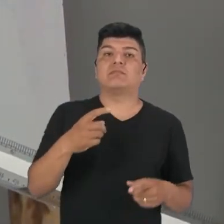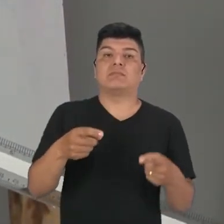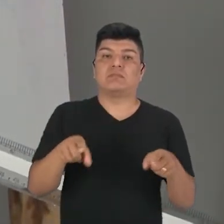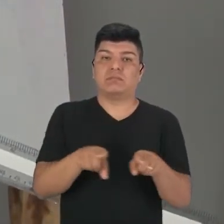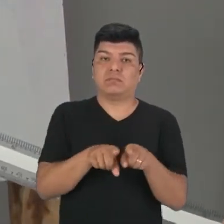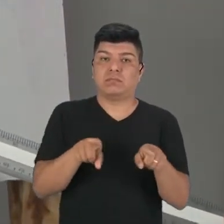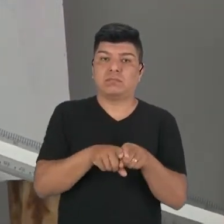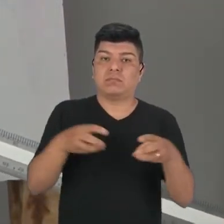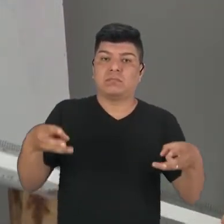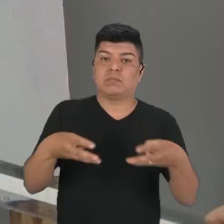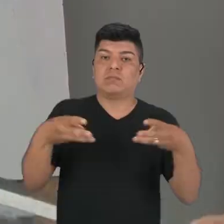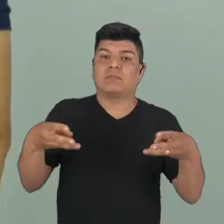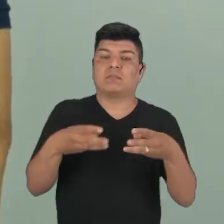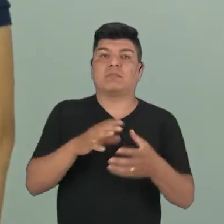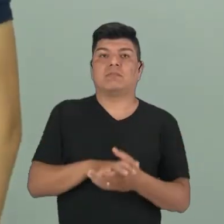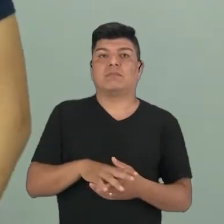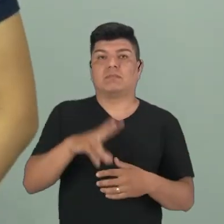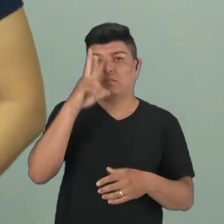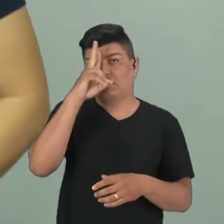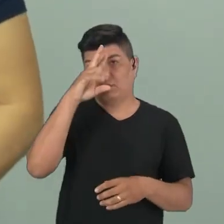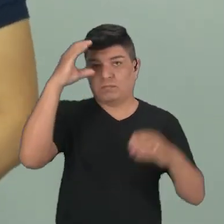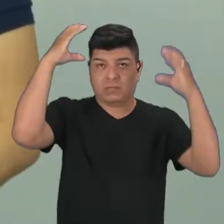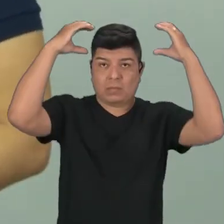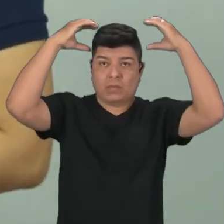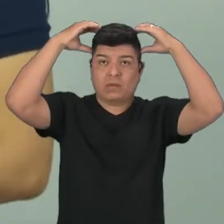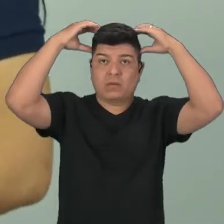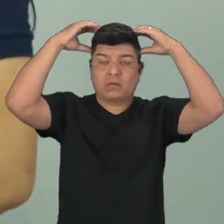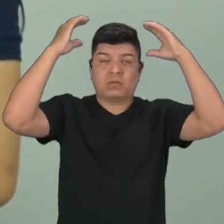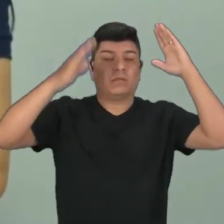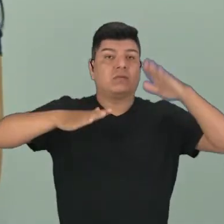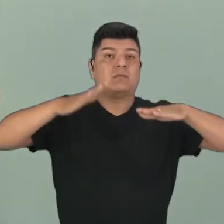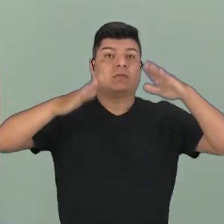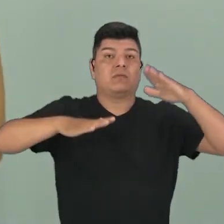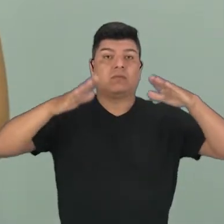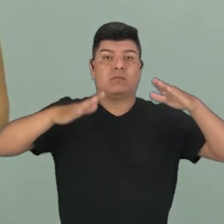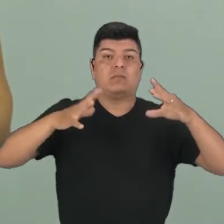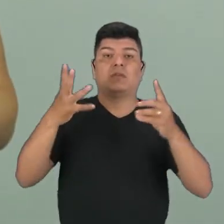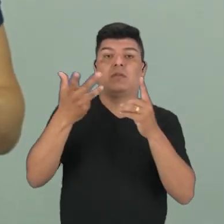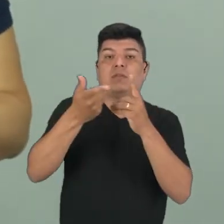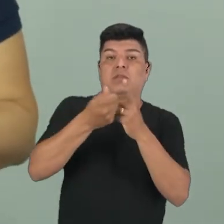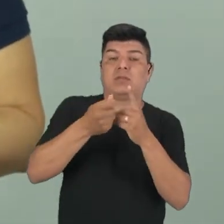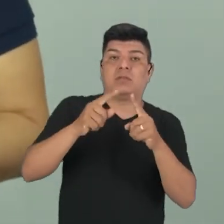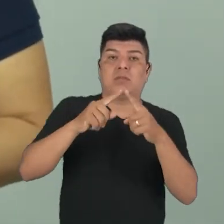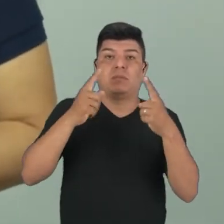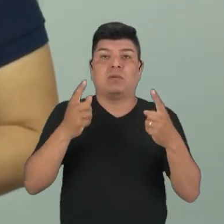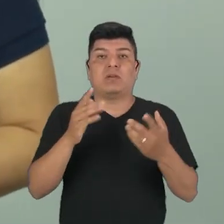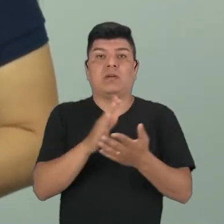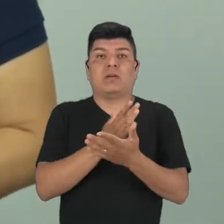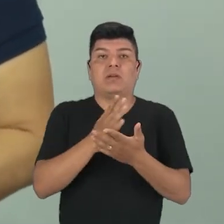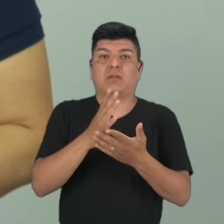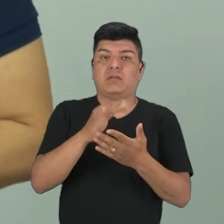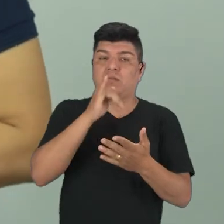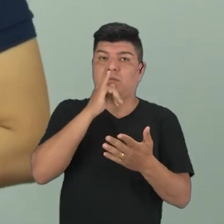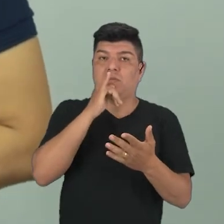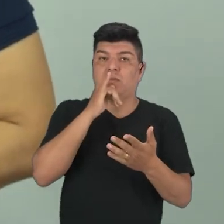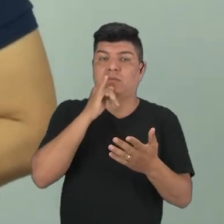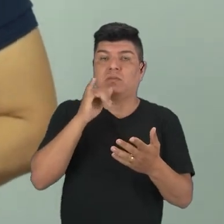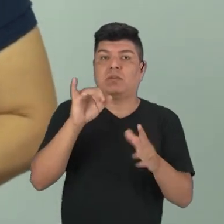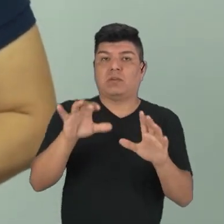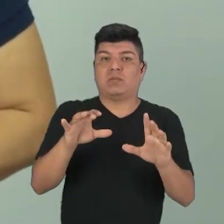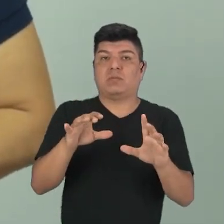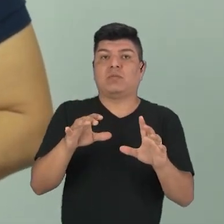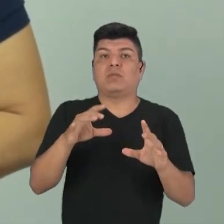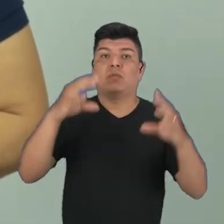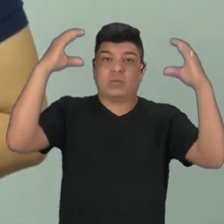vegetais lembrando o urso aqui geralmente o urso ela é onívoro só que se referindo a urso polar ele é